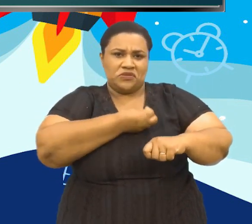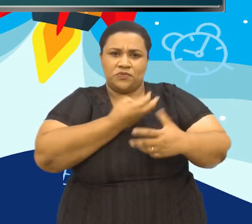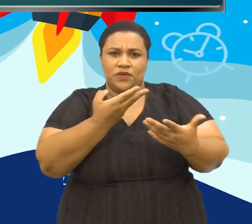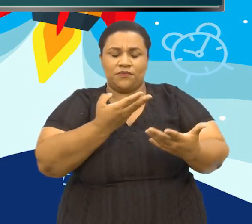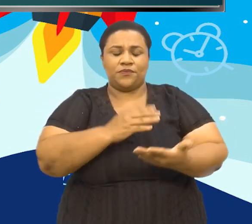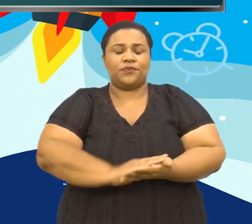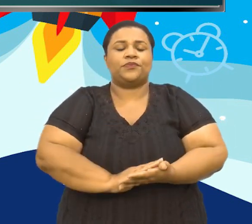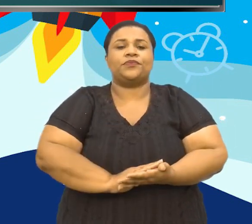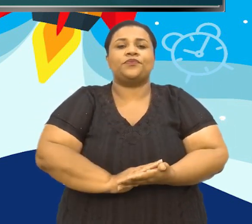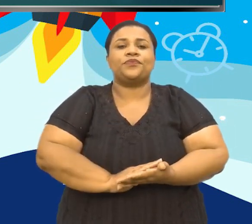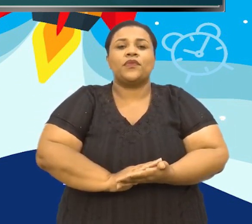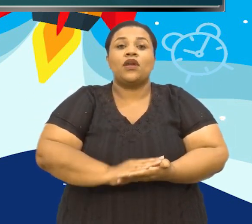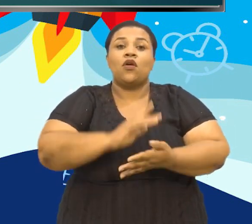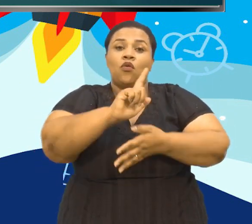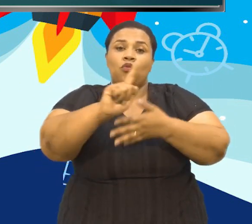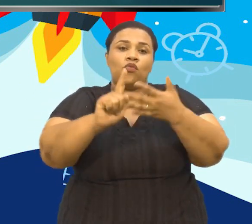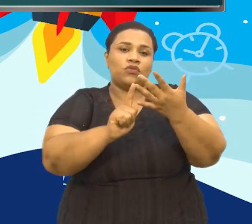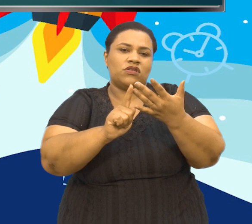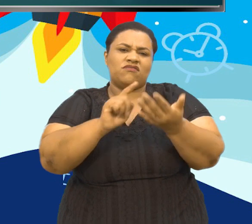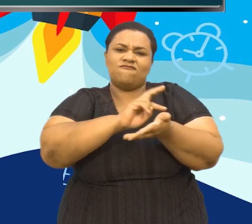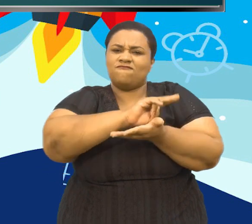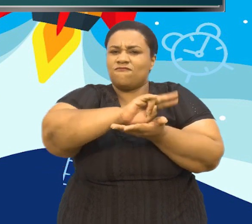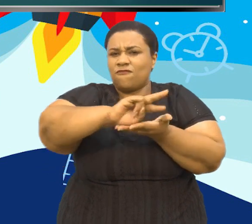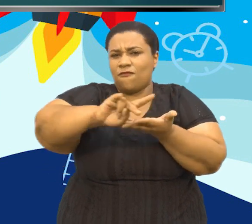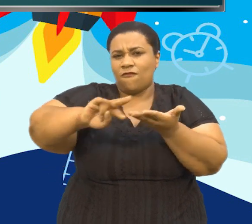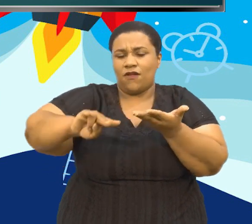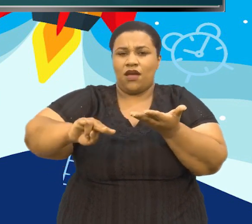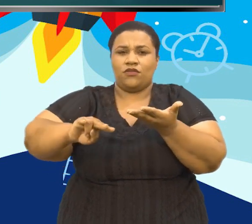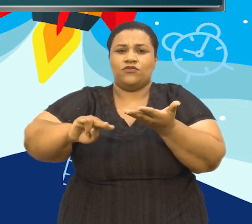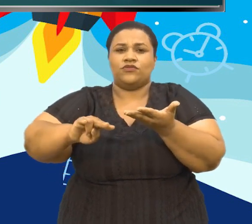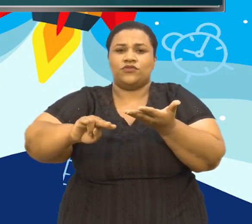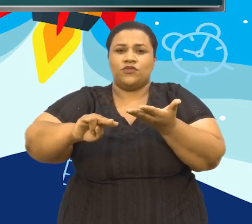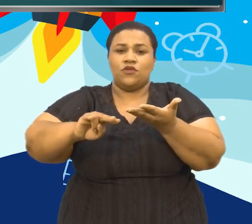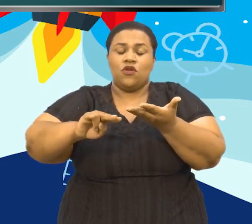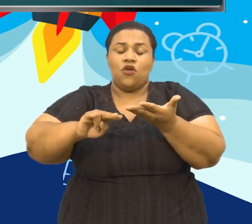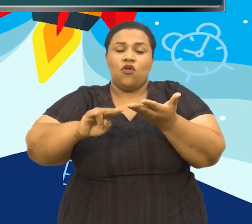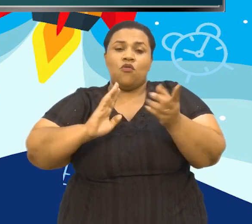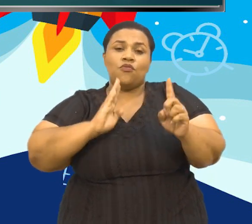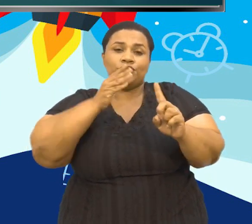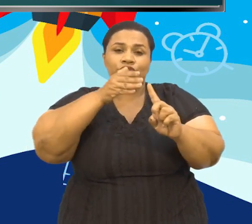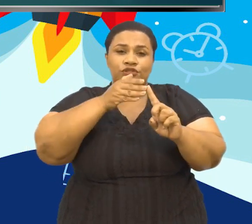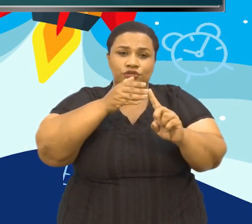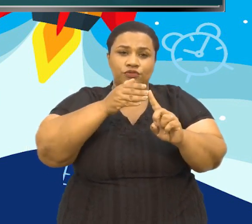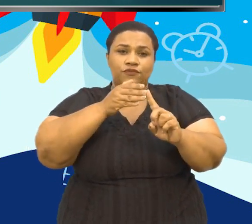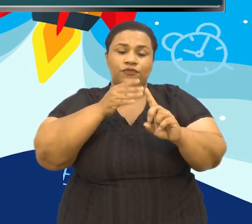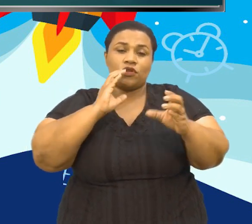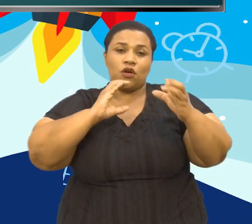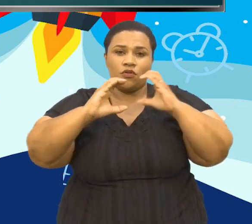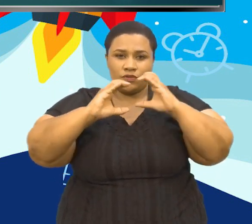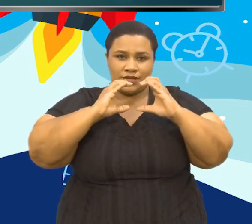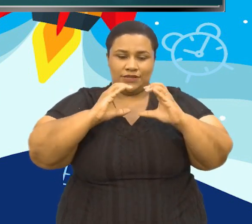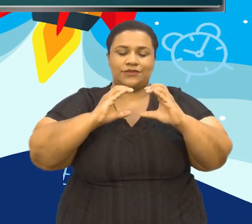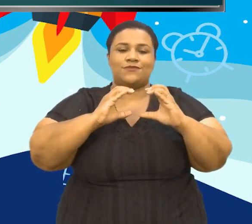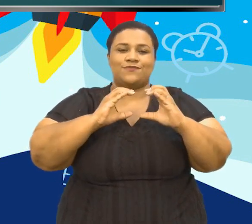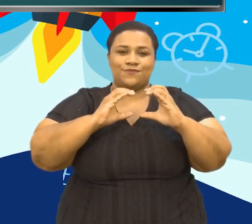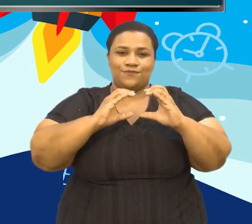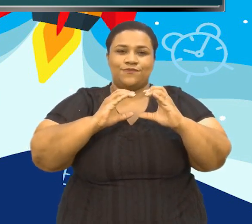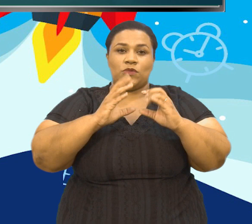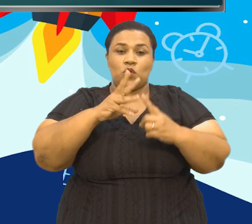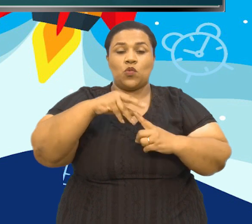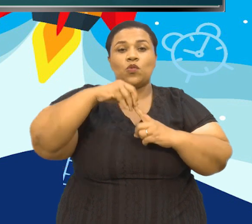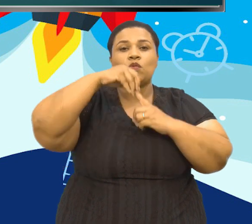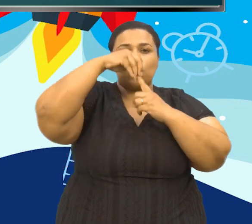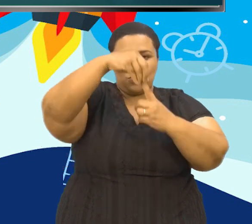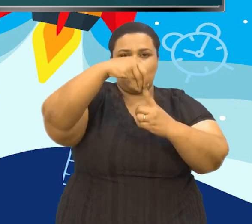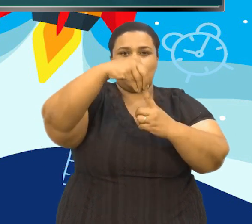participar. Os gêneros, eles variam de acordo com a intenção comunicativa e com as particularidades